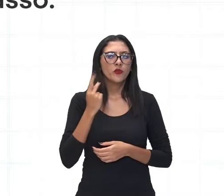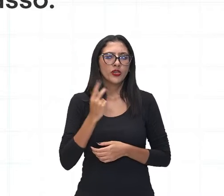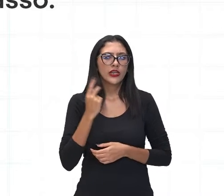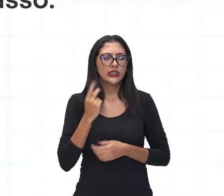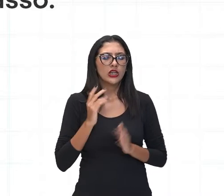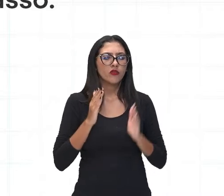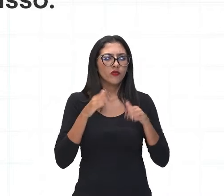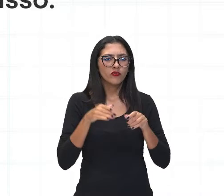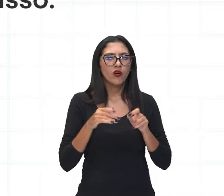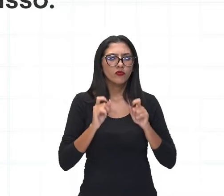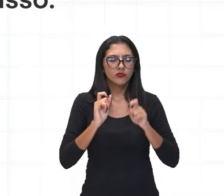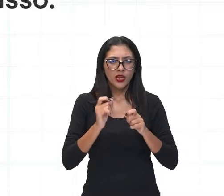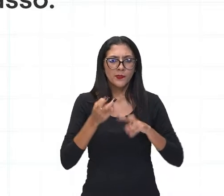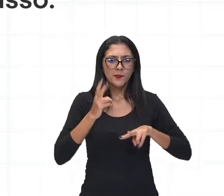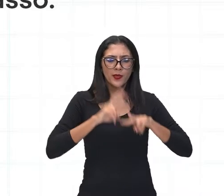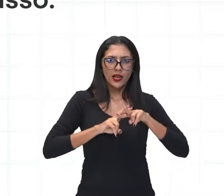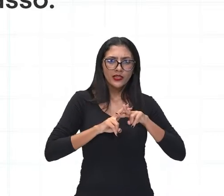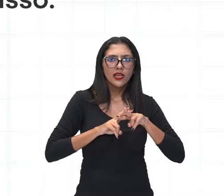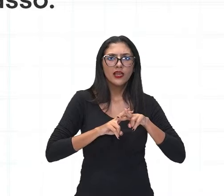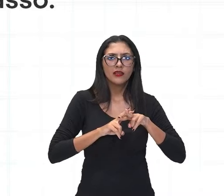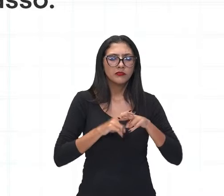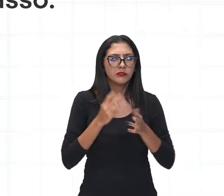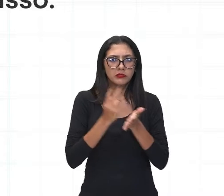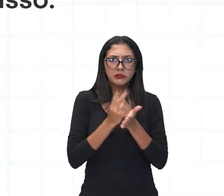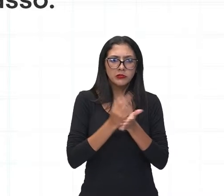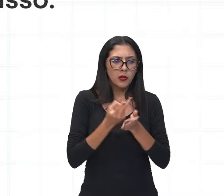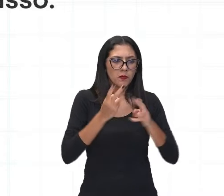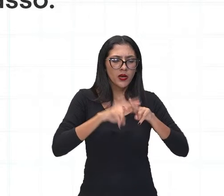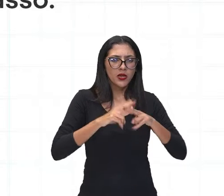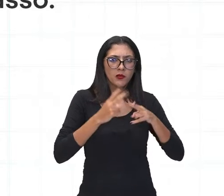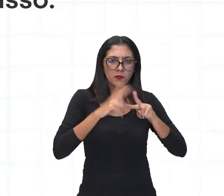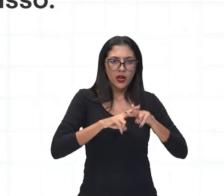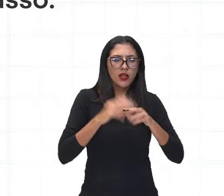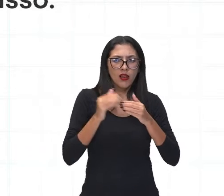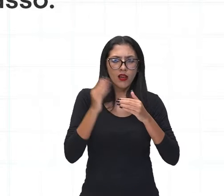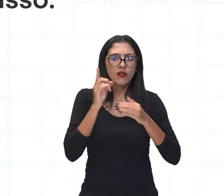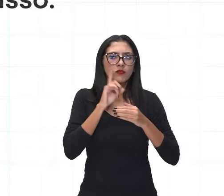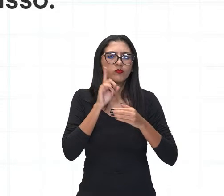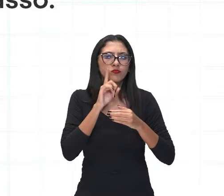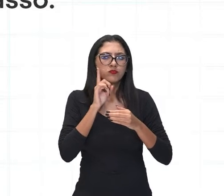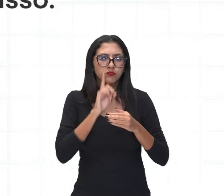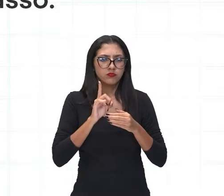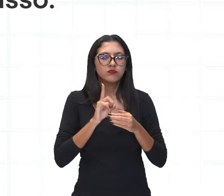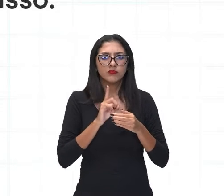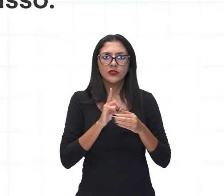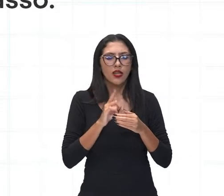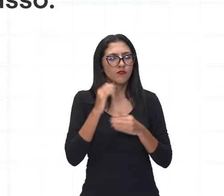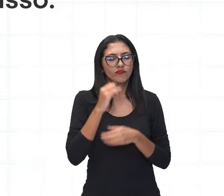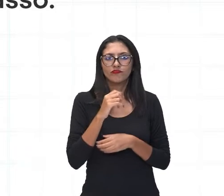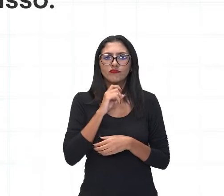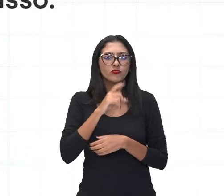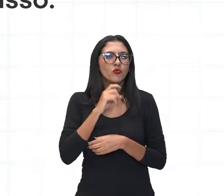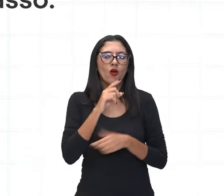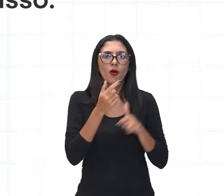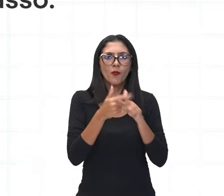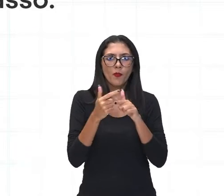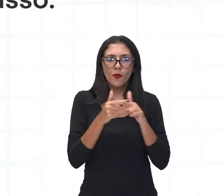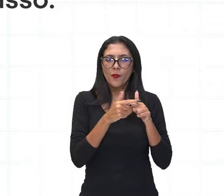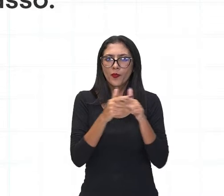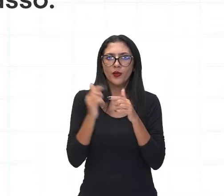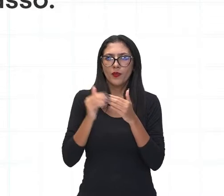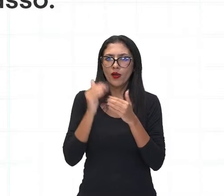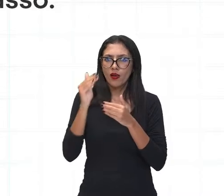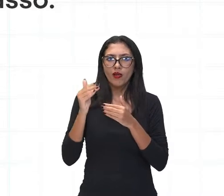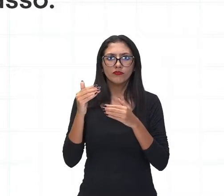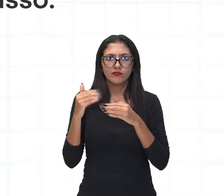de não reduzir a violência, deixou um passivo extraordinário de despesas para a sociedade